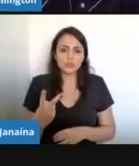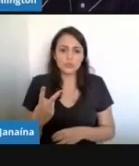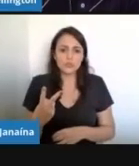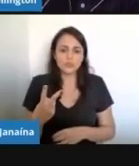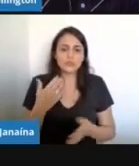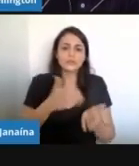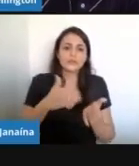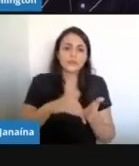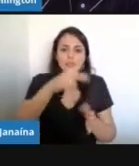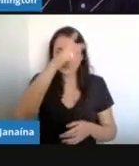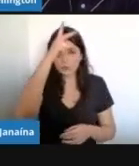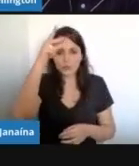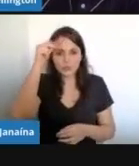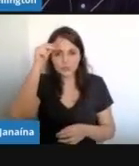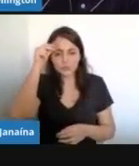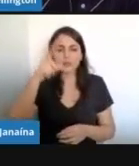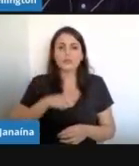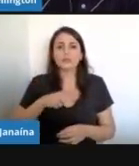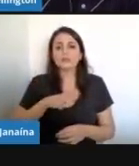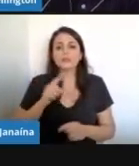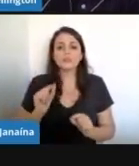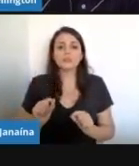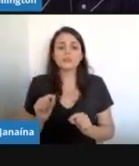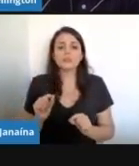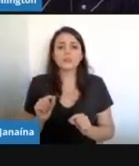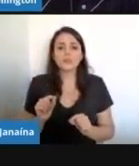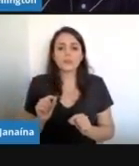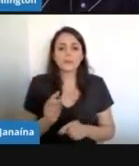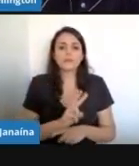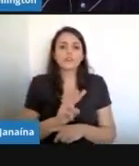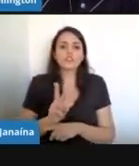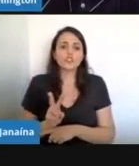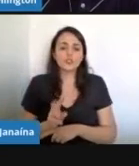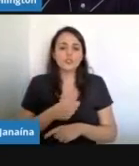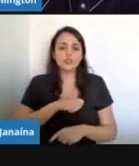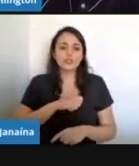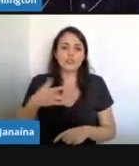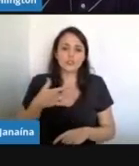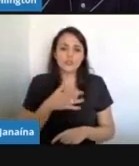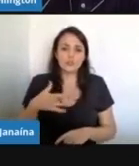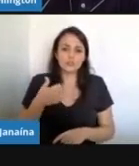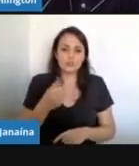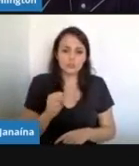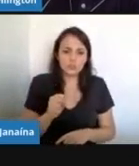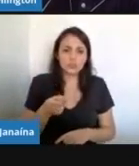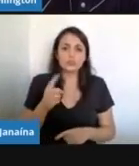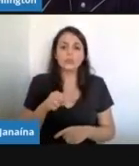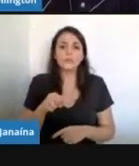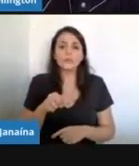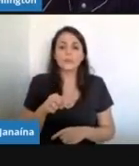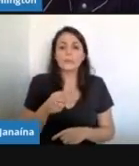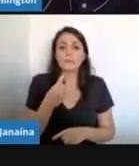na Secretaria Municipal nós temos na vigilância em saúde 18, atenção à saúde 1,